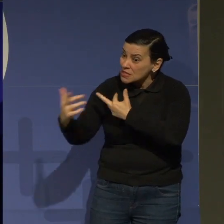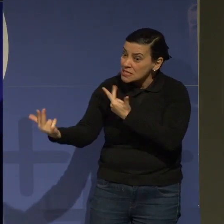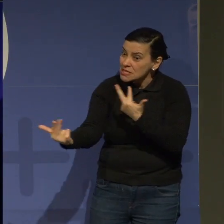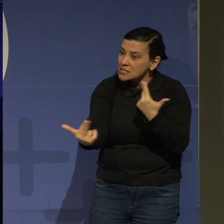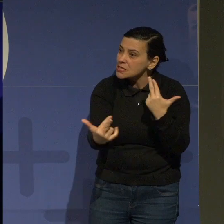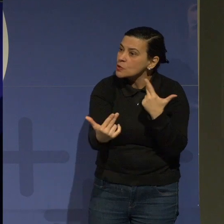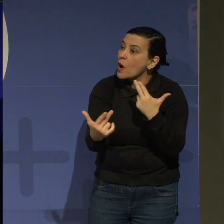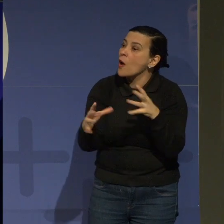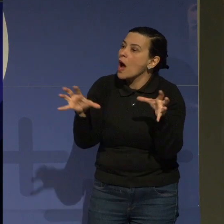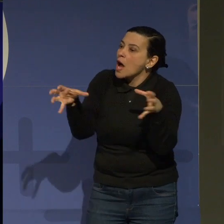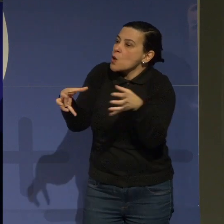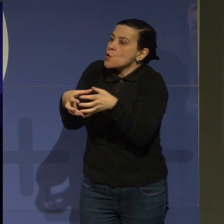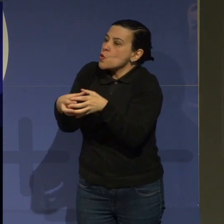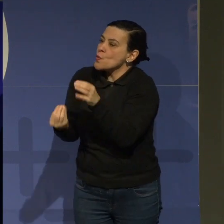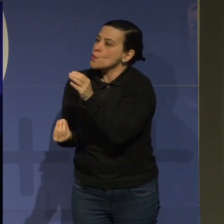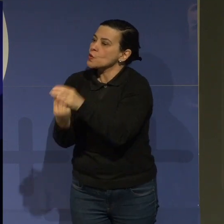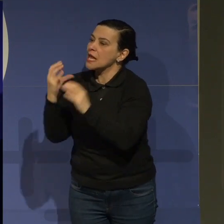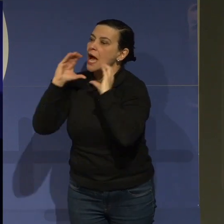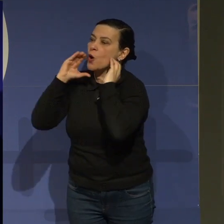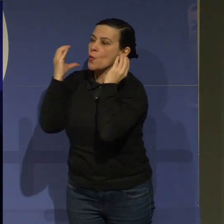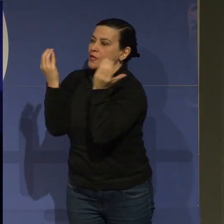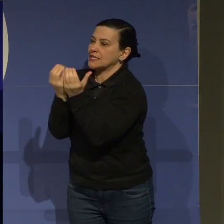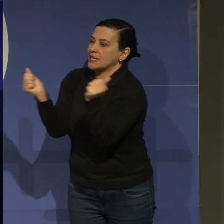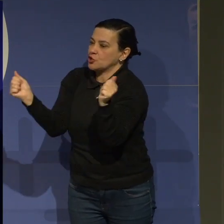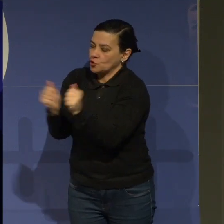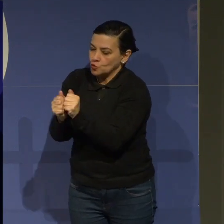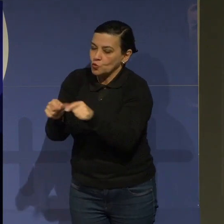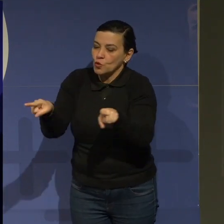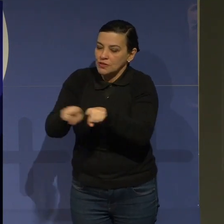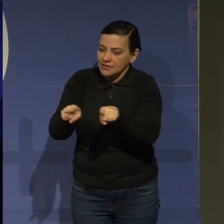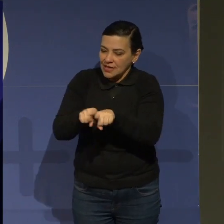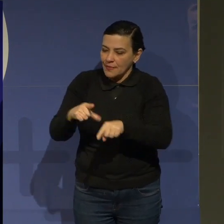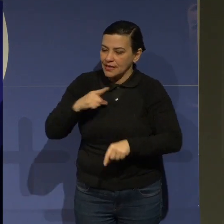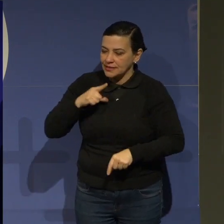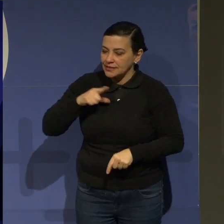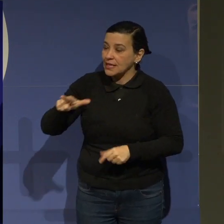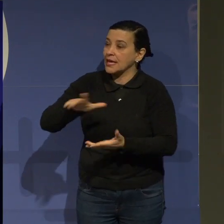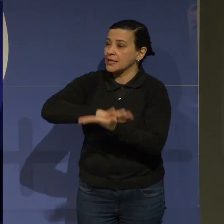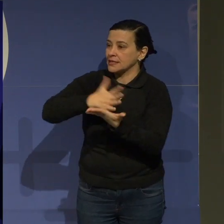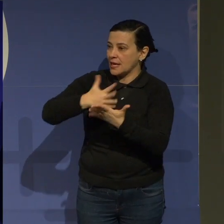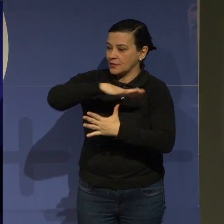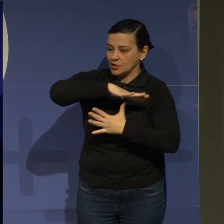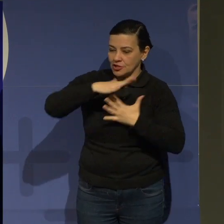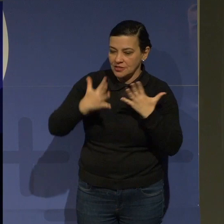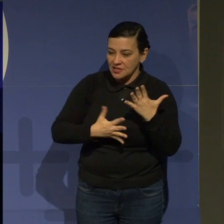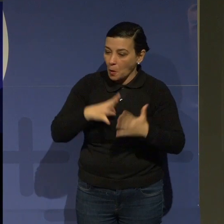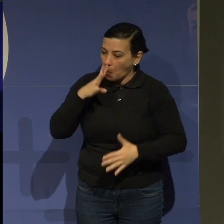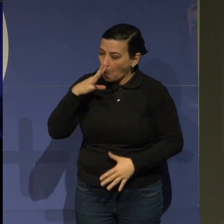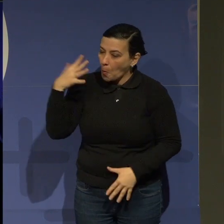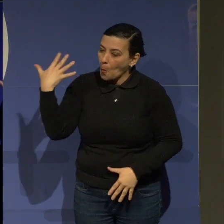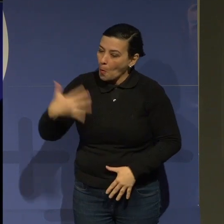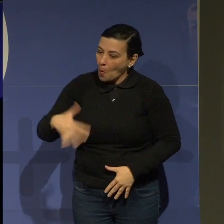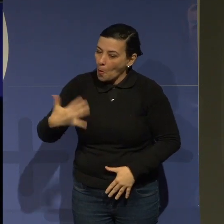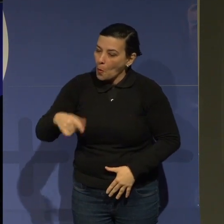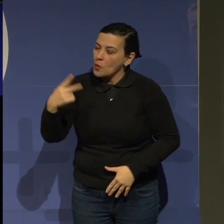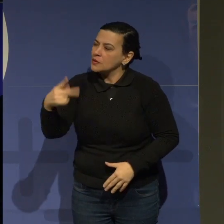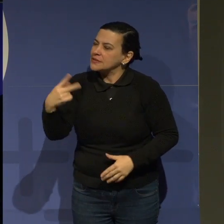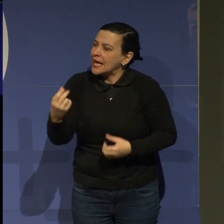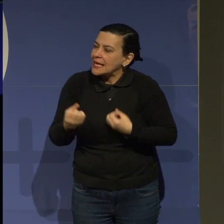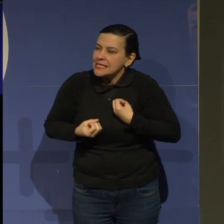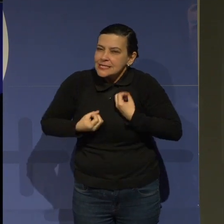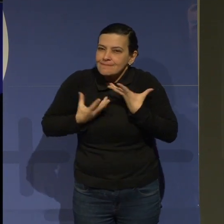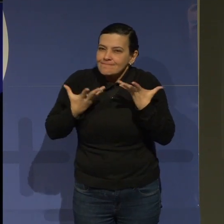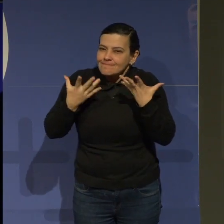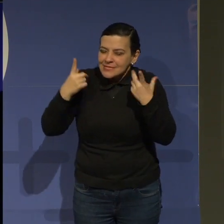criando uma conexão, uma comunidade. Temos aqui uma intérprete de Libras fantástica, que traz toda a